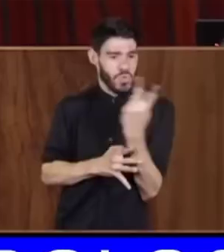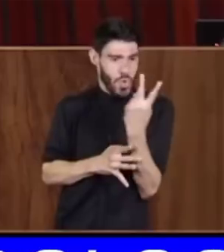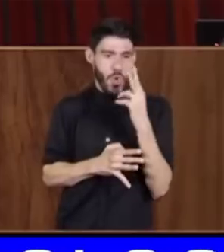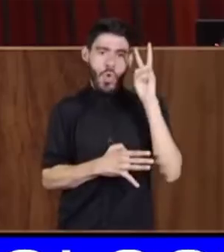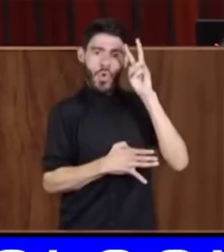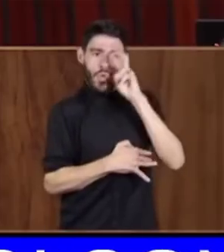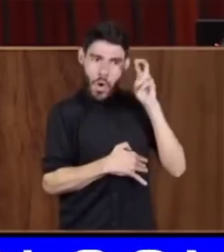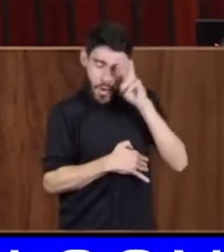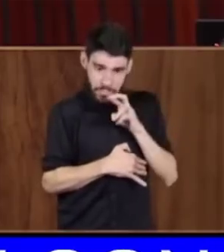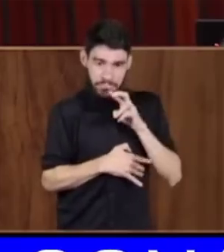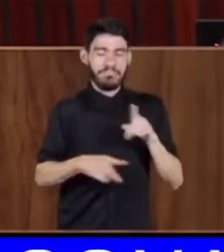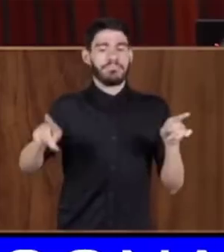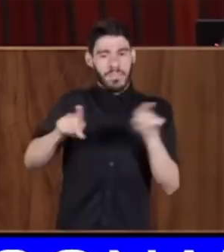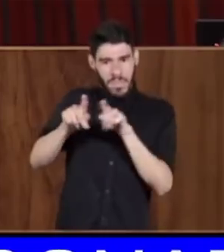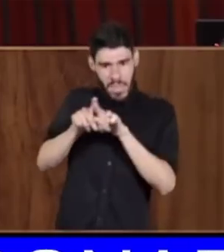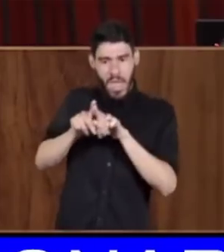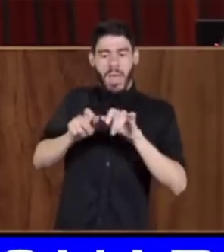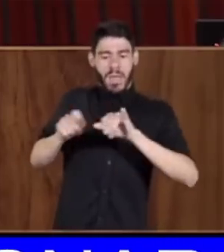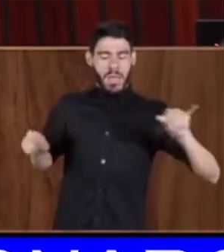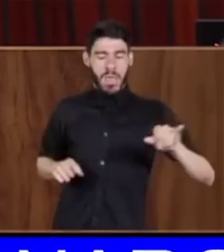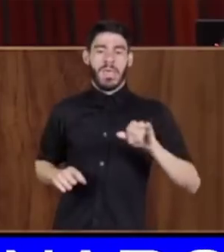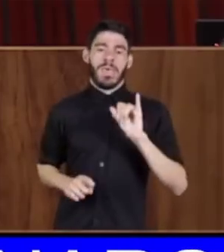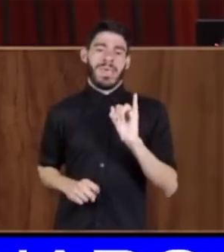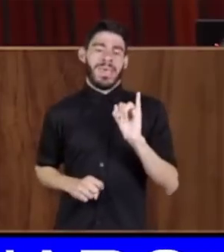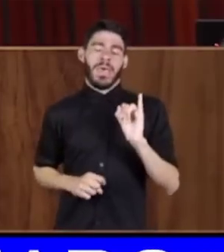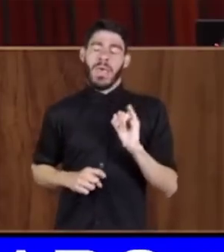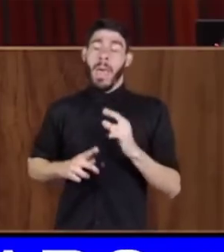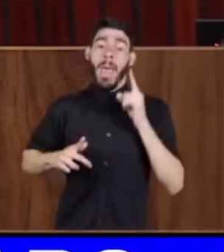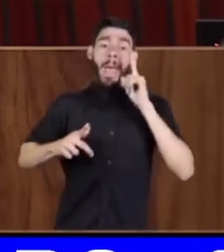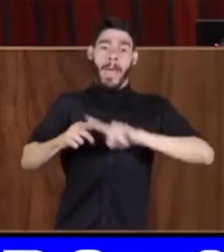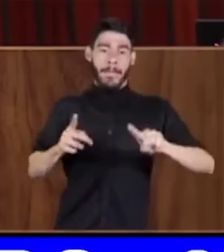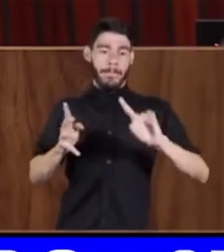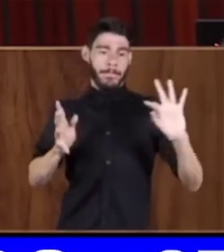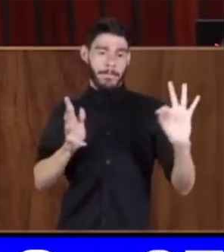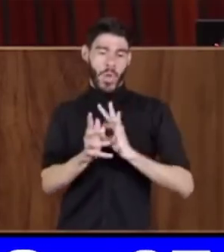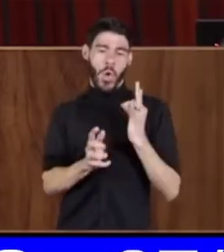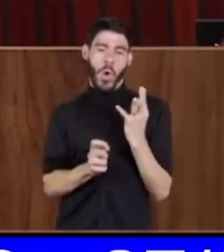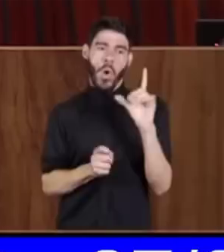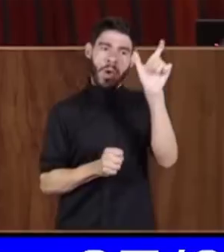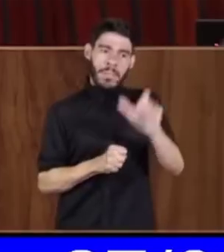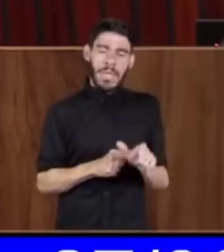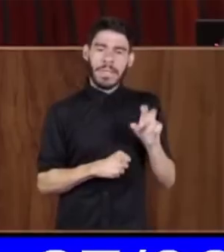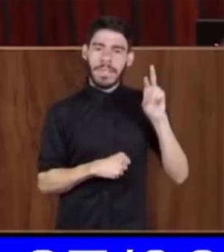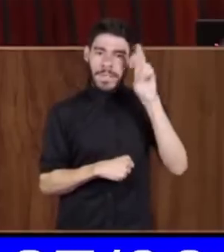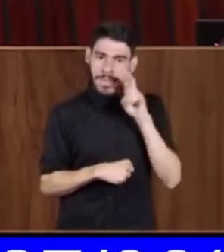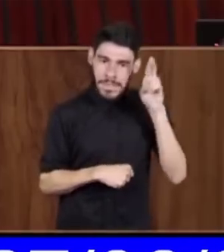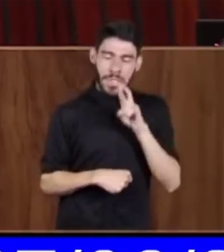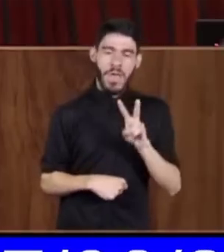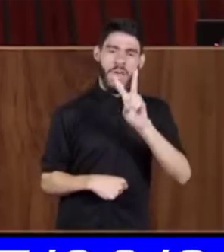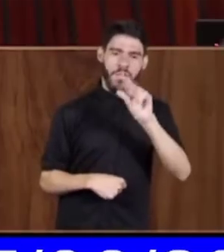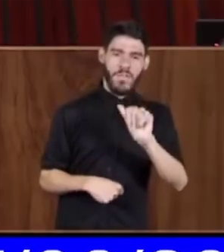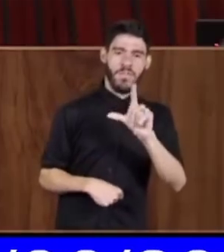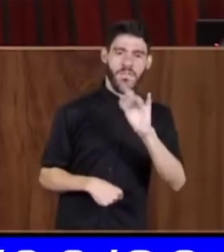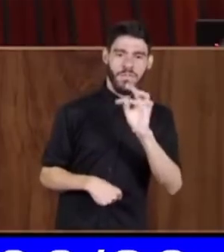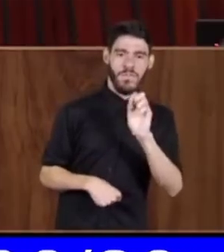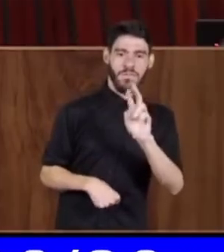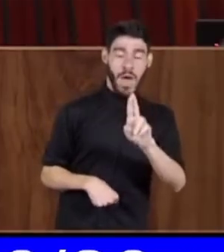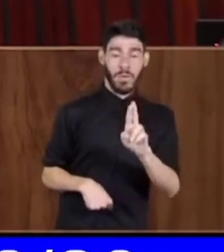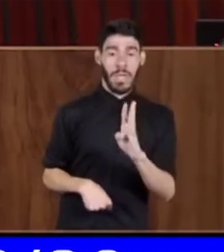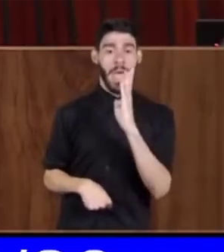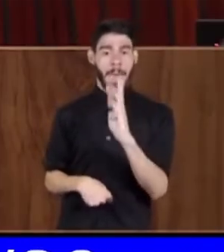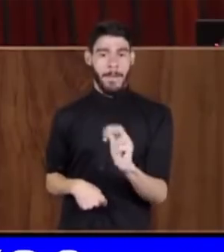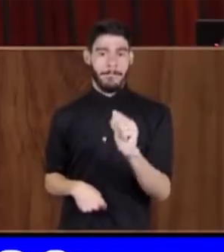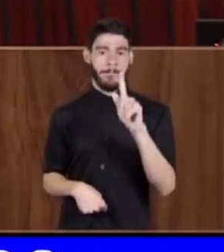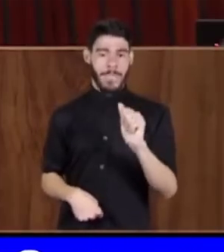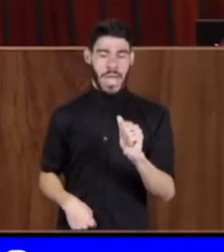investigados. Desde também declarar a inelegibilidade do segundo investigado, Walter Souza Braga